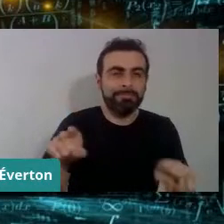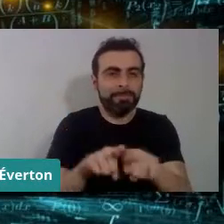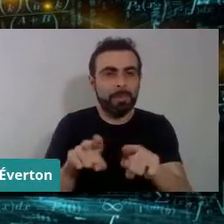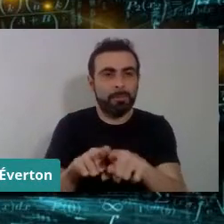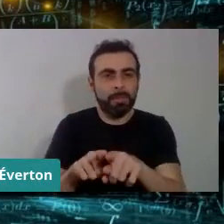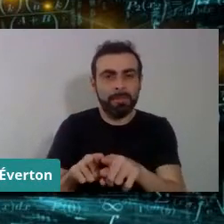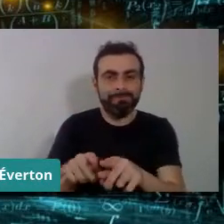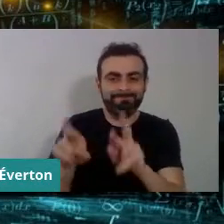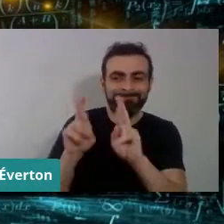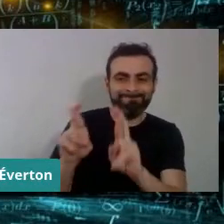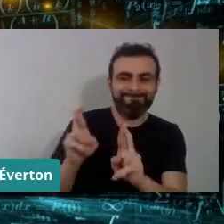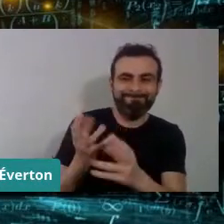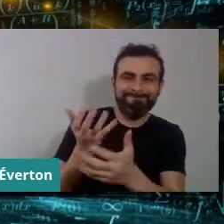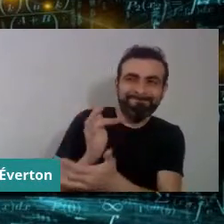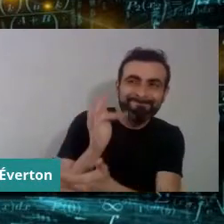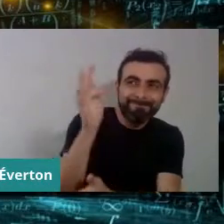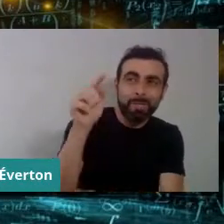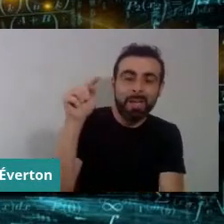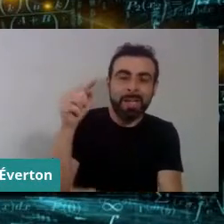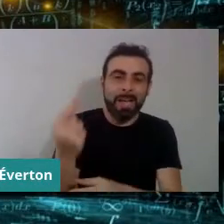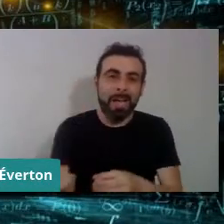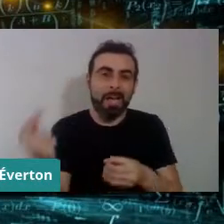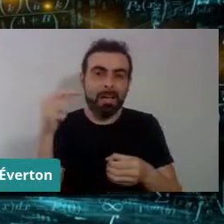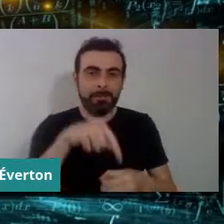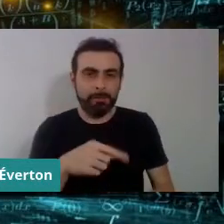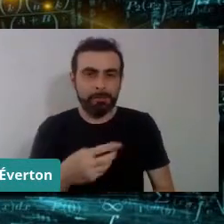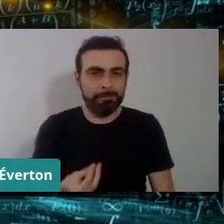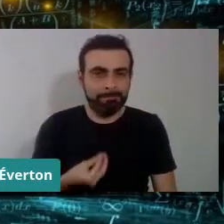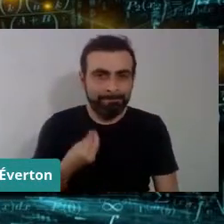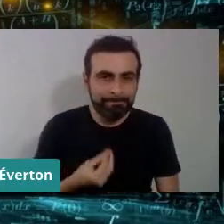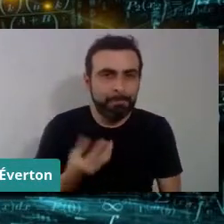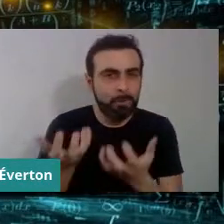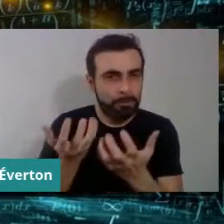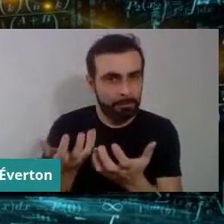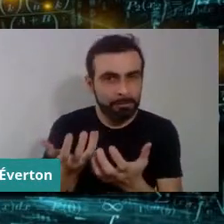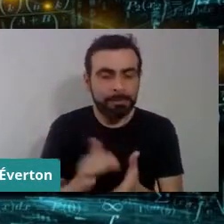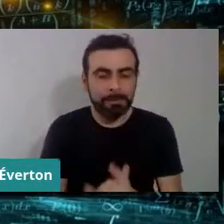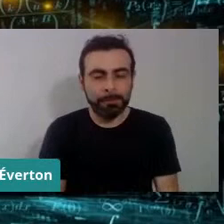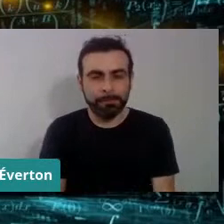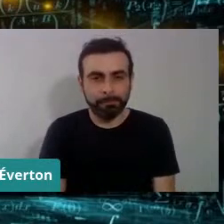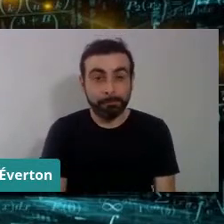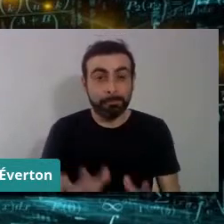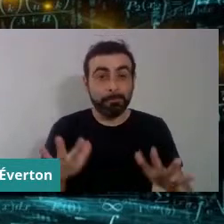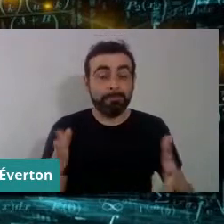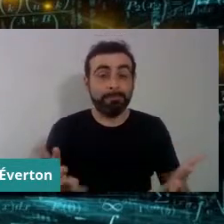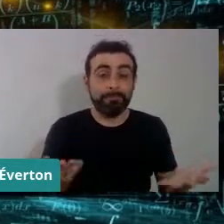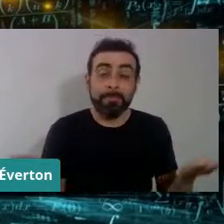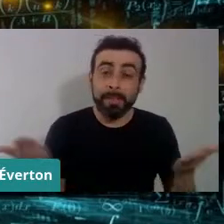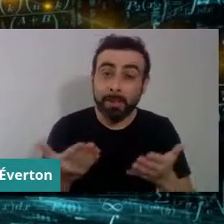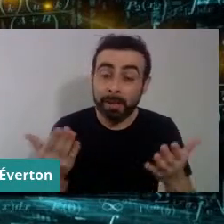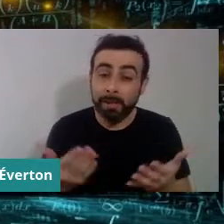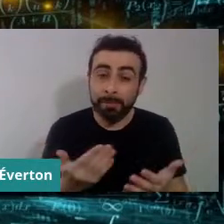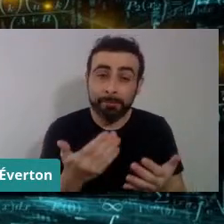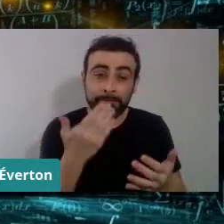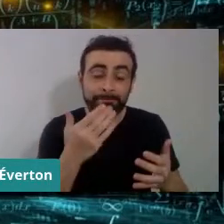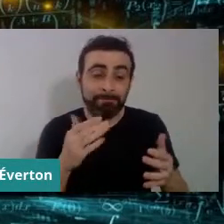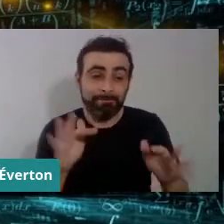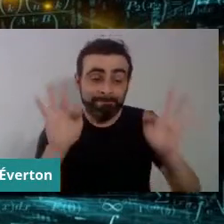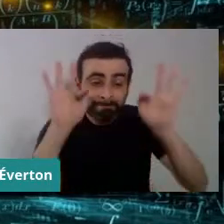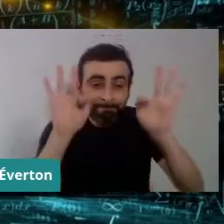de estarmos presencialmente. Assim, declaro encerrada